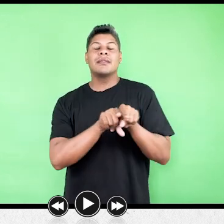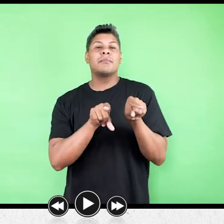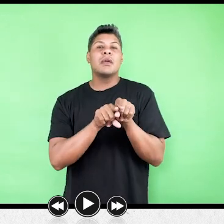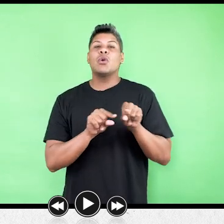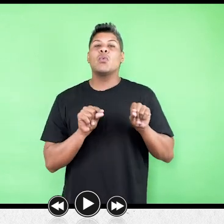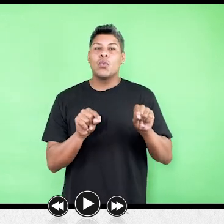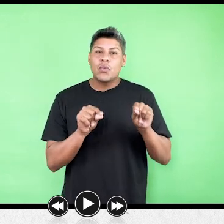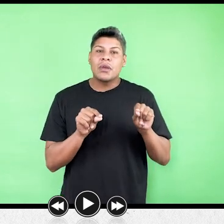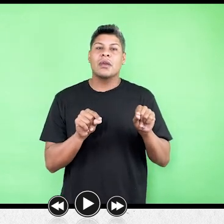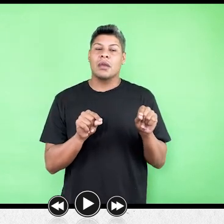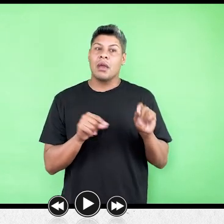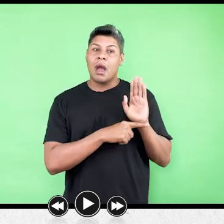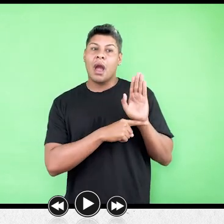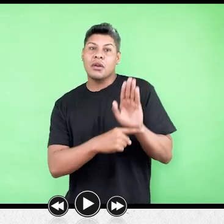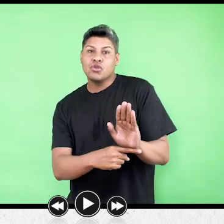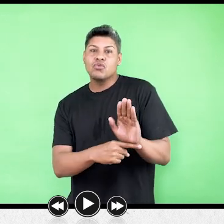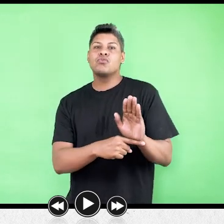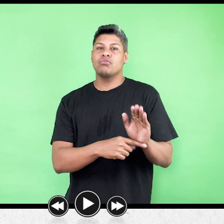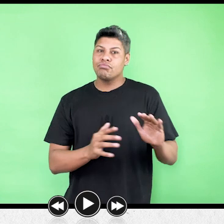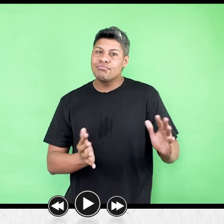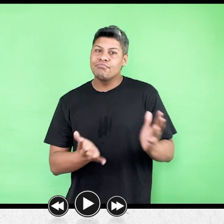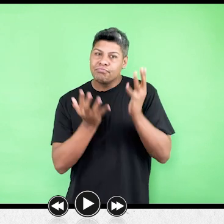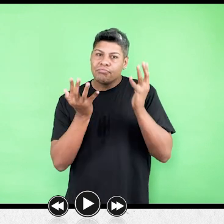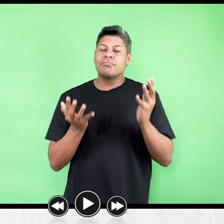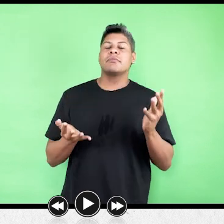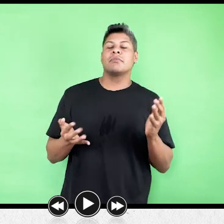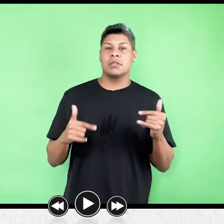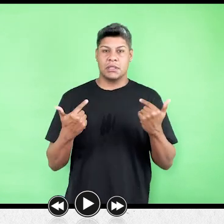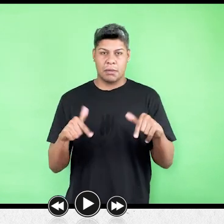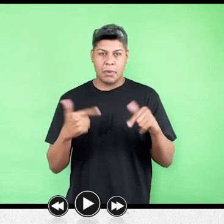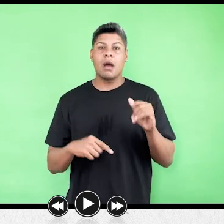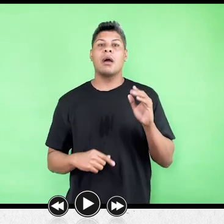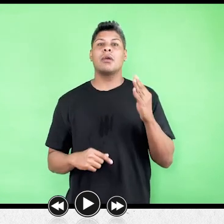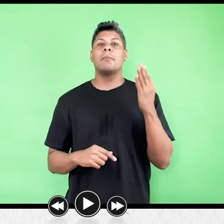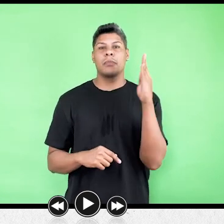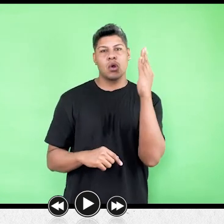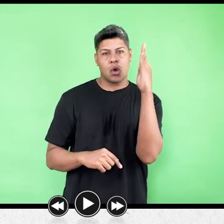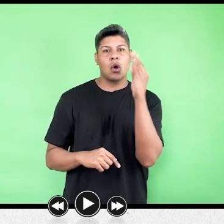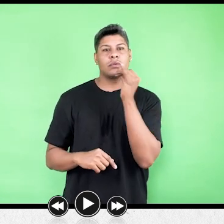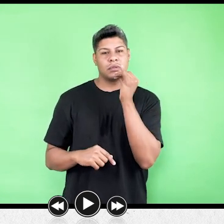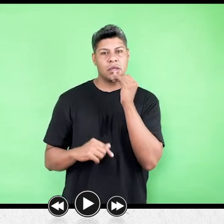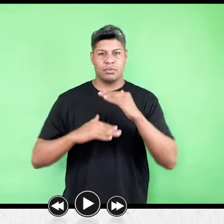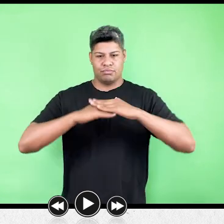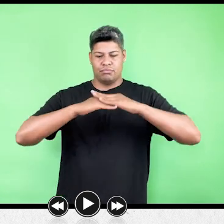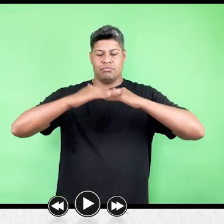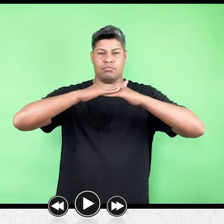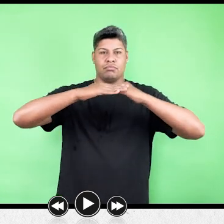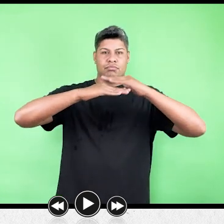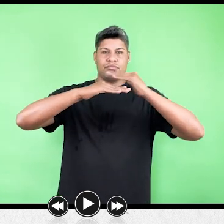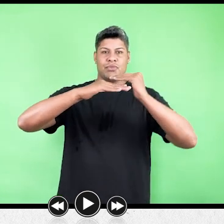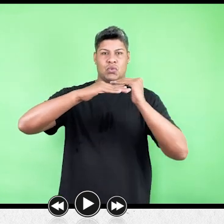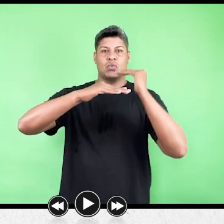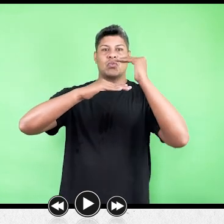um grande benefício, que é propiciar uma atividade biológica na camada superior do filtro, que vai